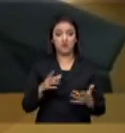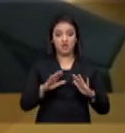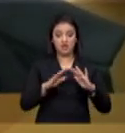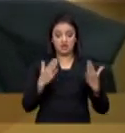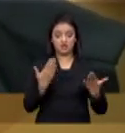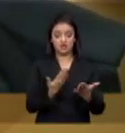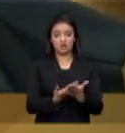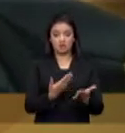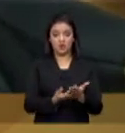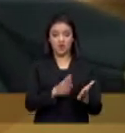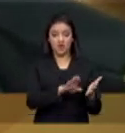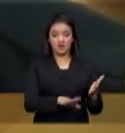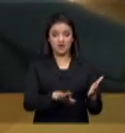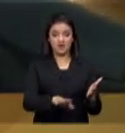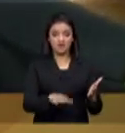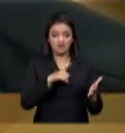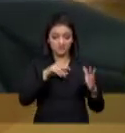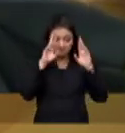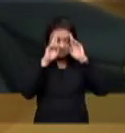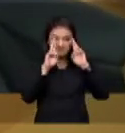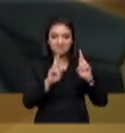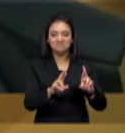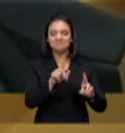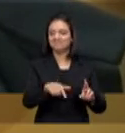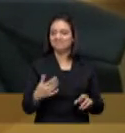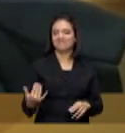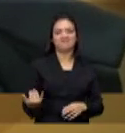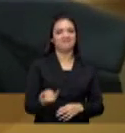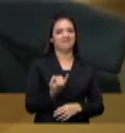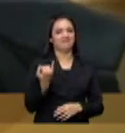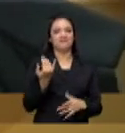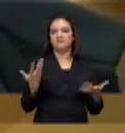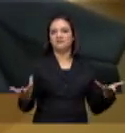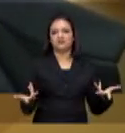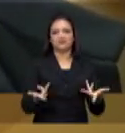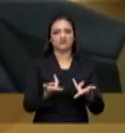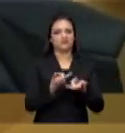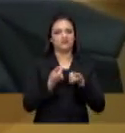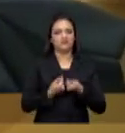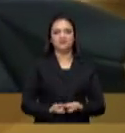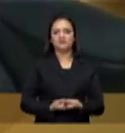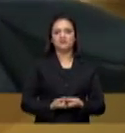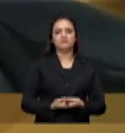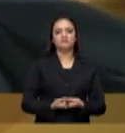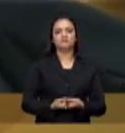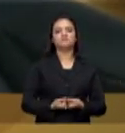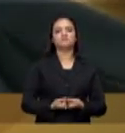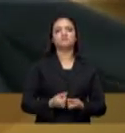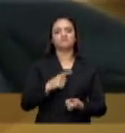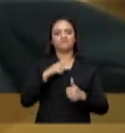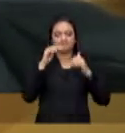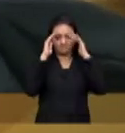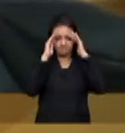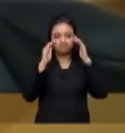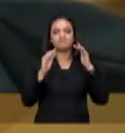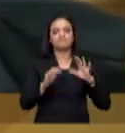da Bahia é algo louvável. Isso não viola nenhuma liberdade. Amém. É um dever ético que decorre